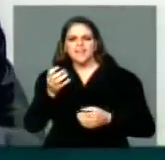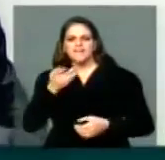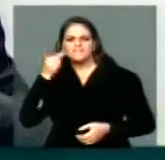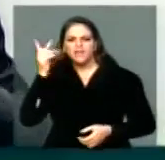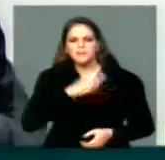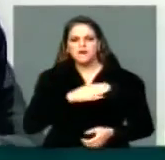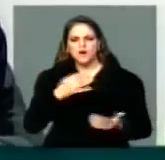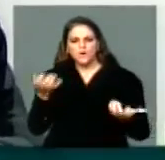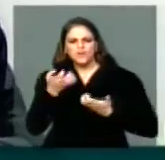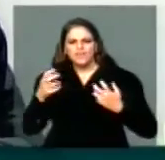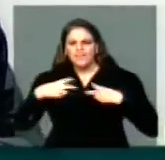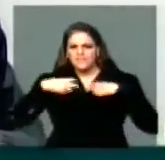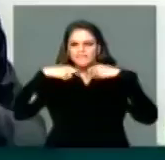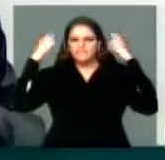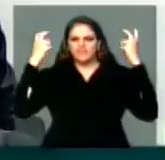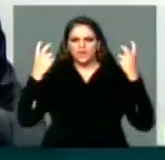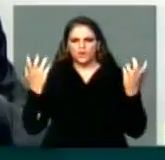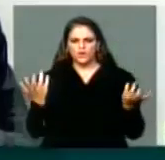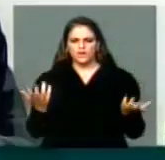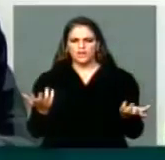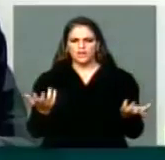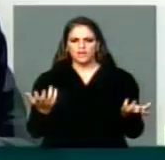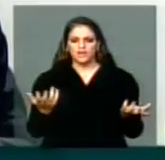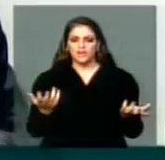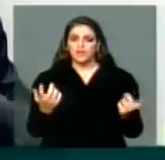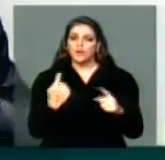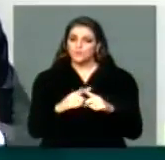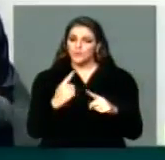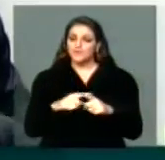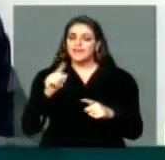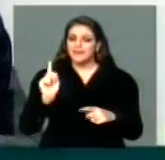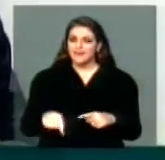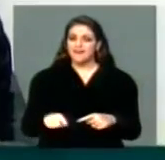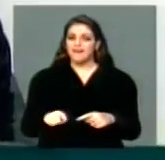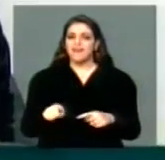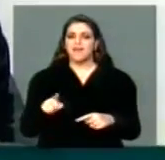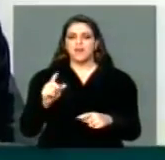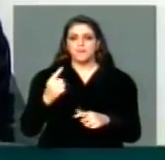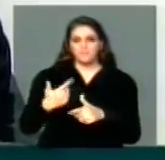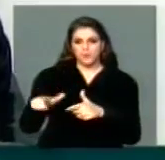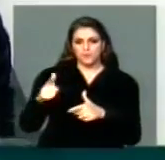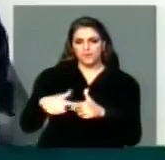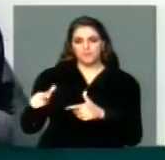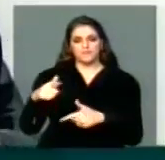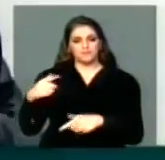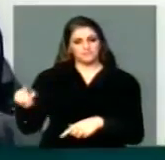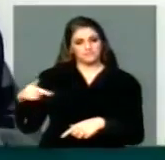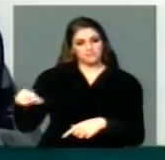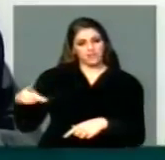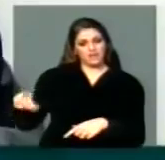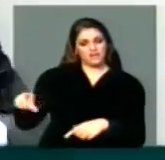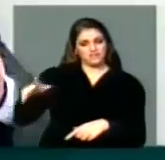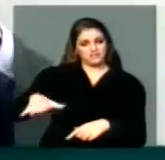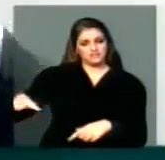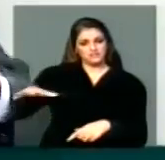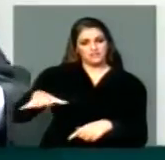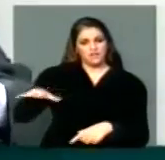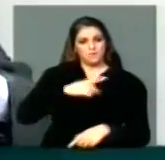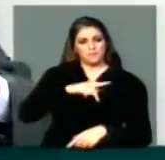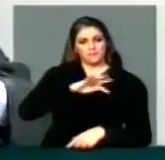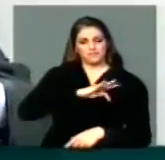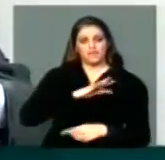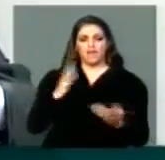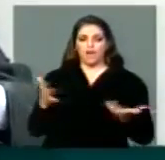é criar um constrangimento para transferir a crise do lado da rua para cá. E nós não vamos aceitar. Nós temos